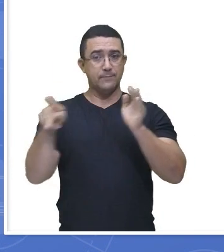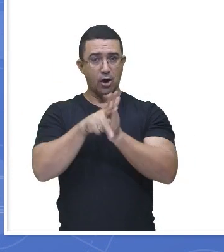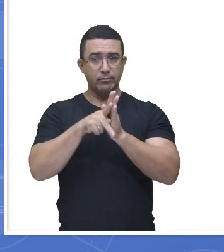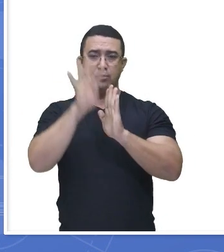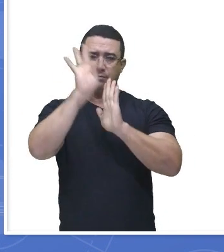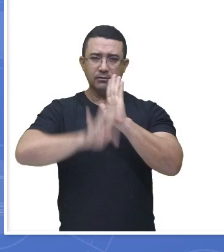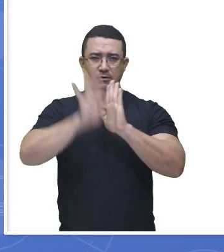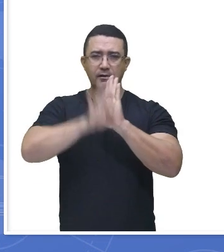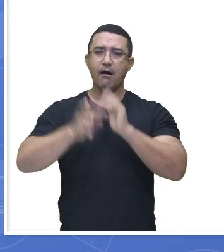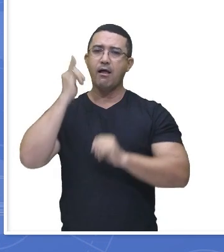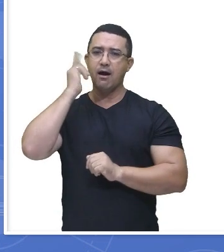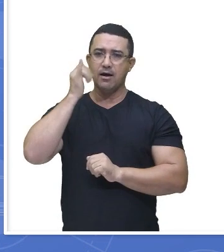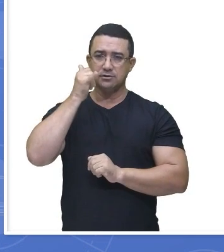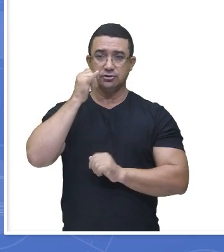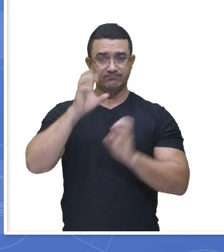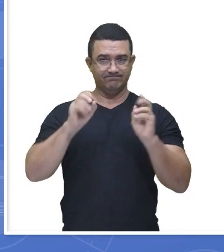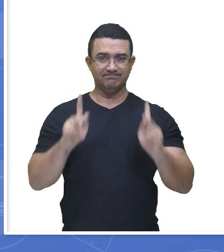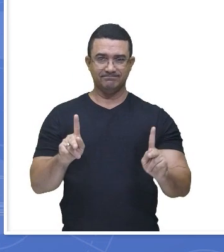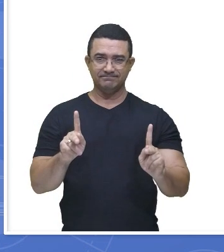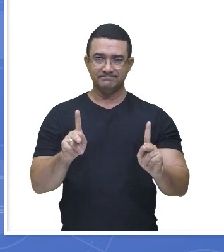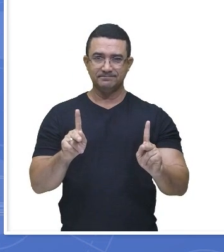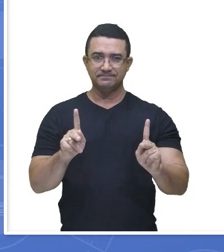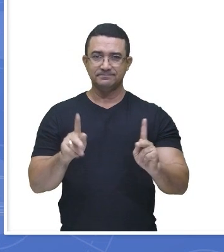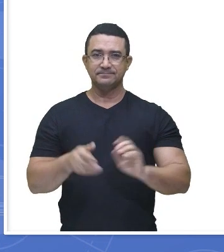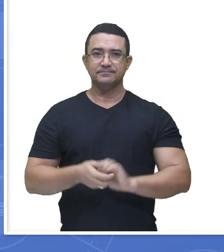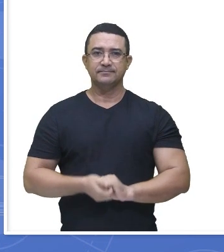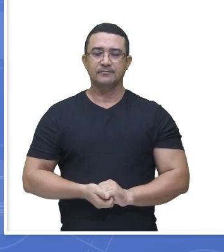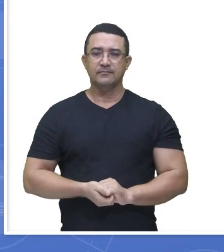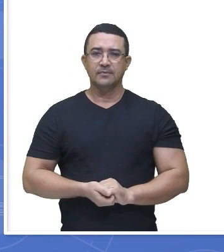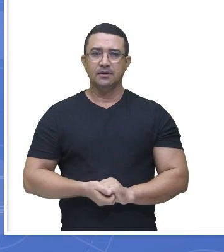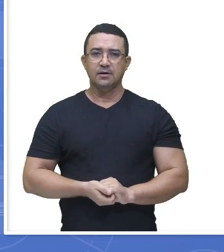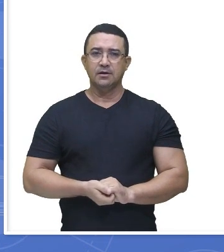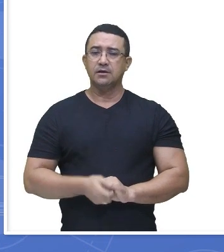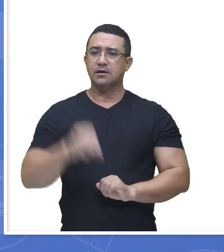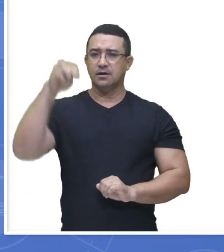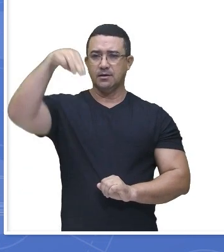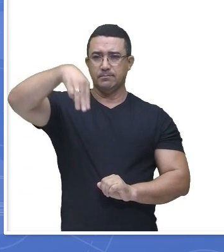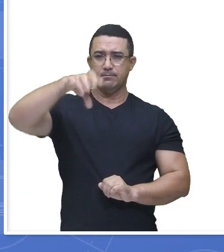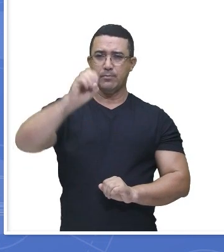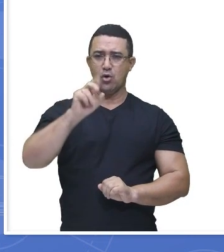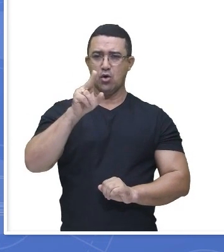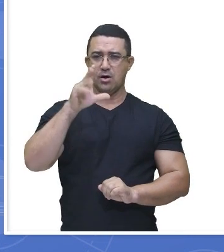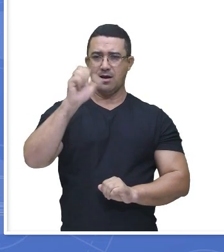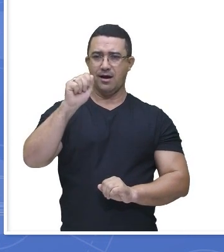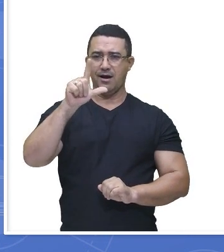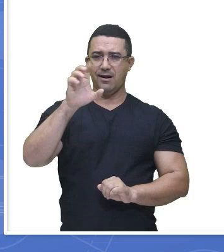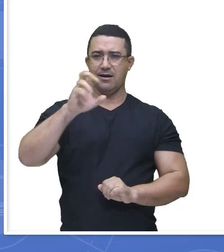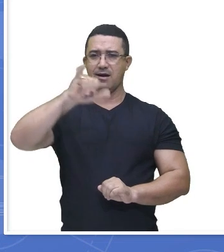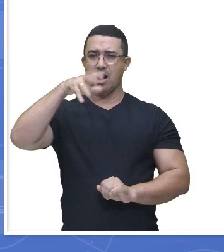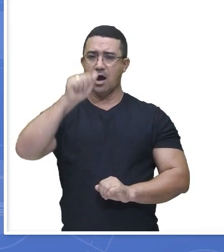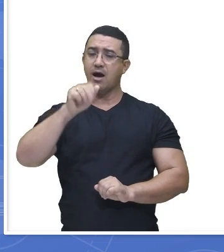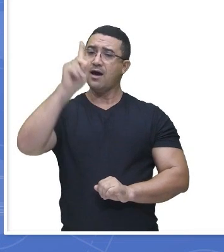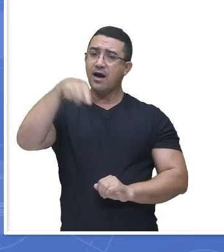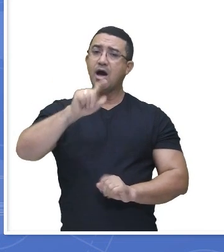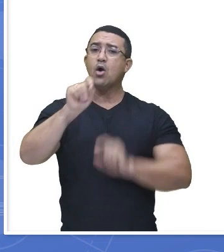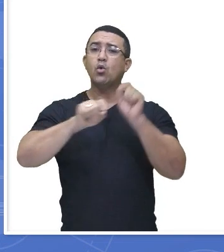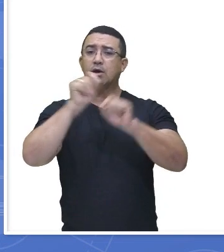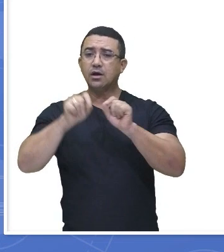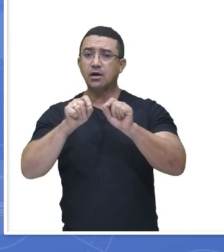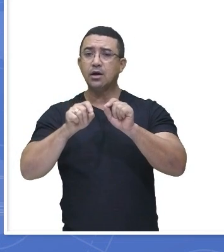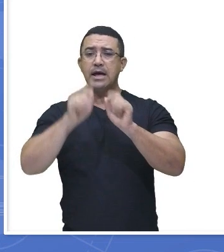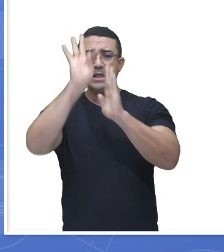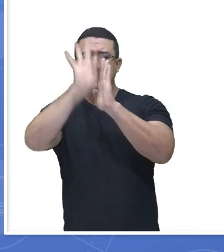textos narrativos, ok? É a característica dele. E, por fim, la moraleja. que é a moral do texto,